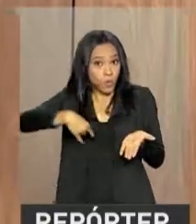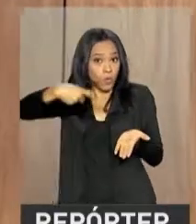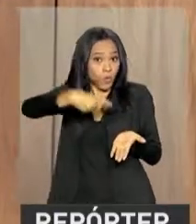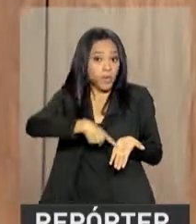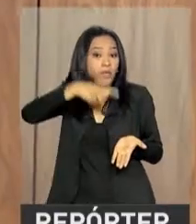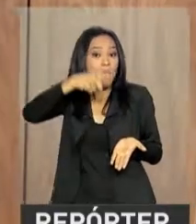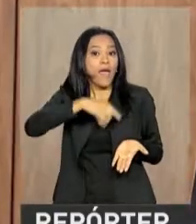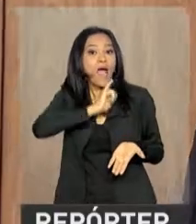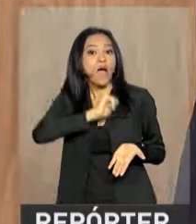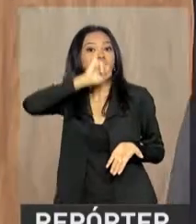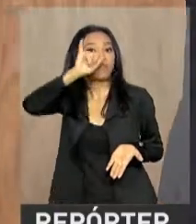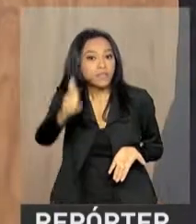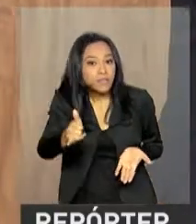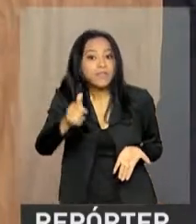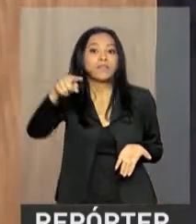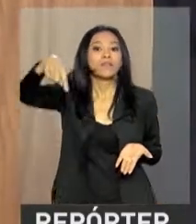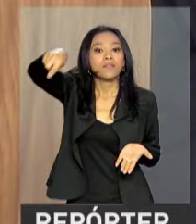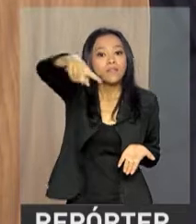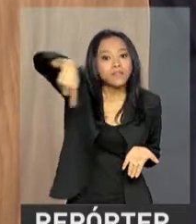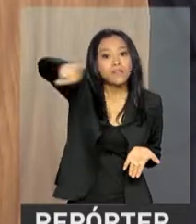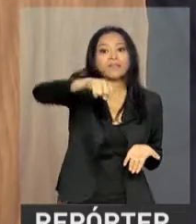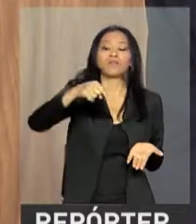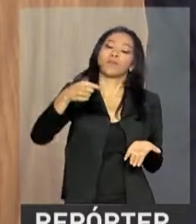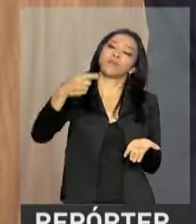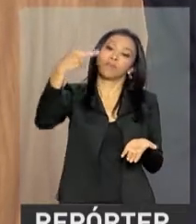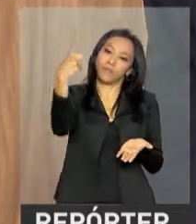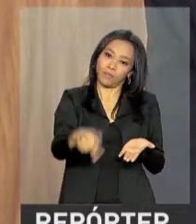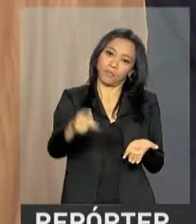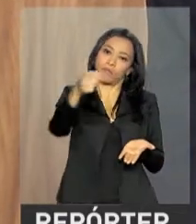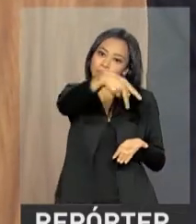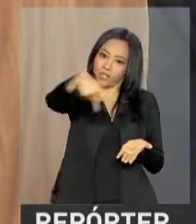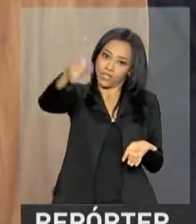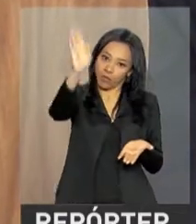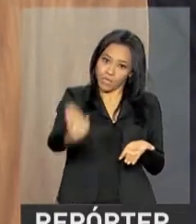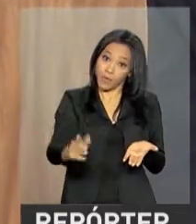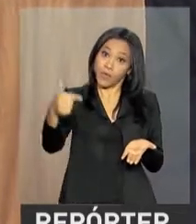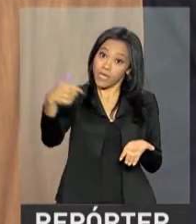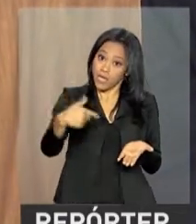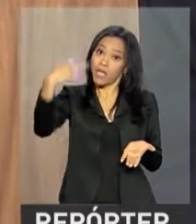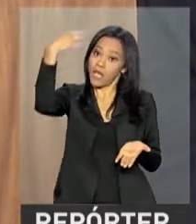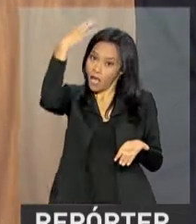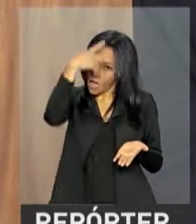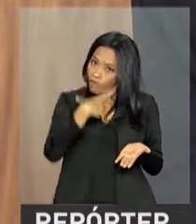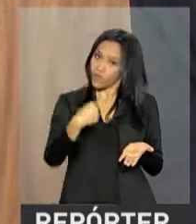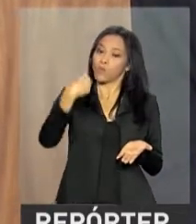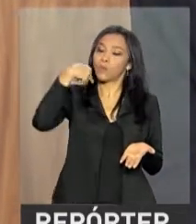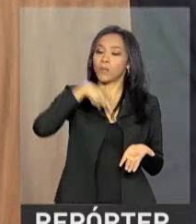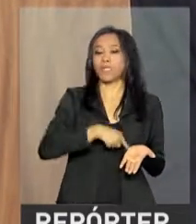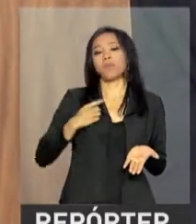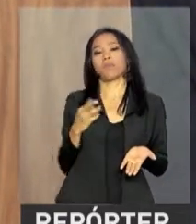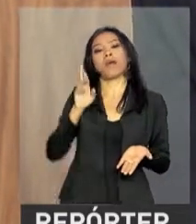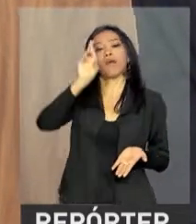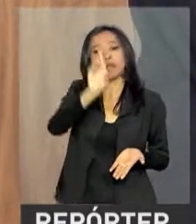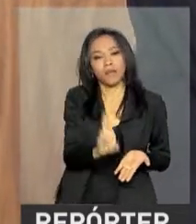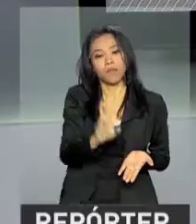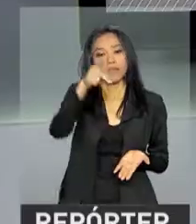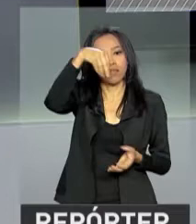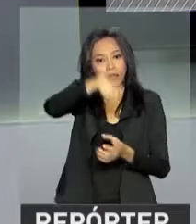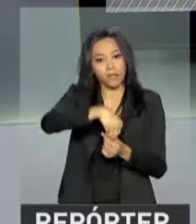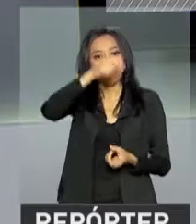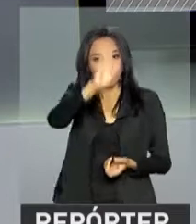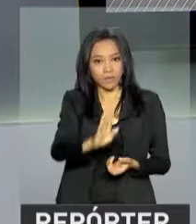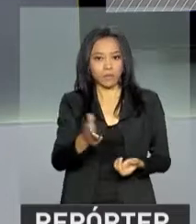comunicado oficial dos países de origem de que esses diplomatas representam oficialmente essas nações no brasil